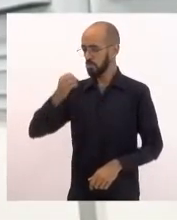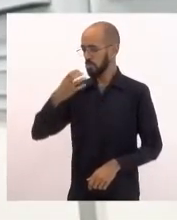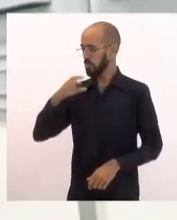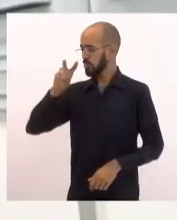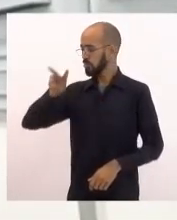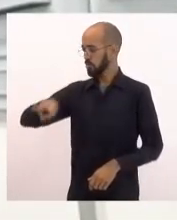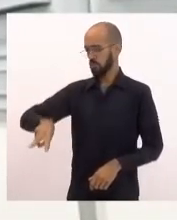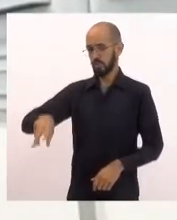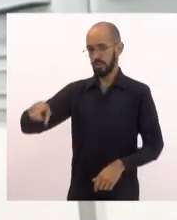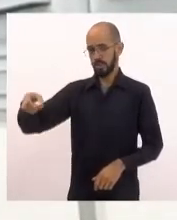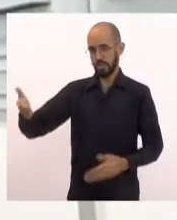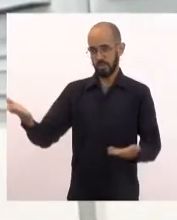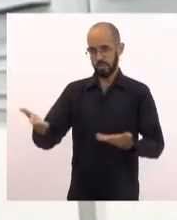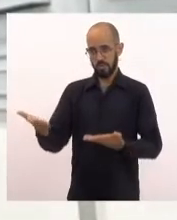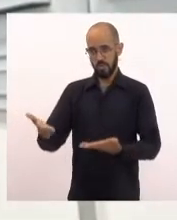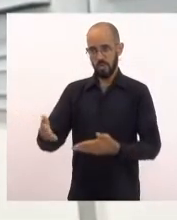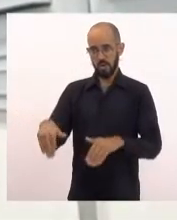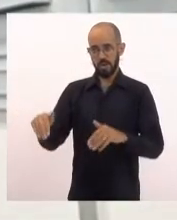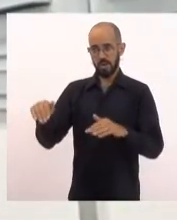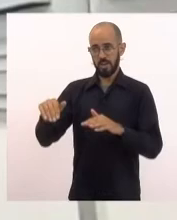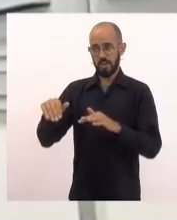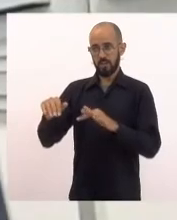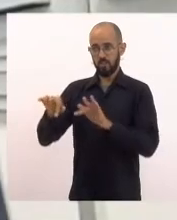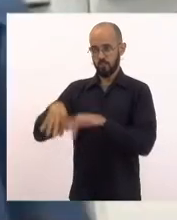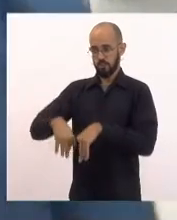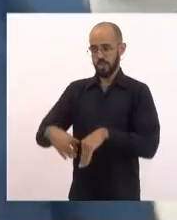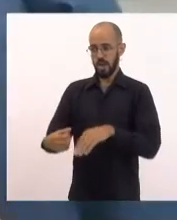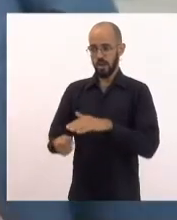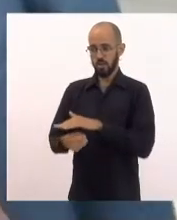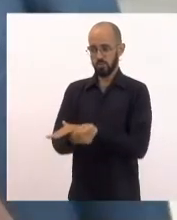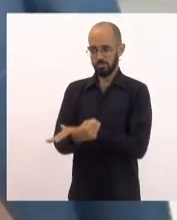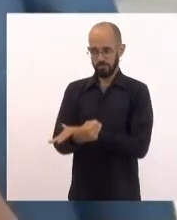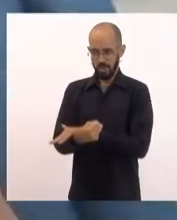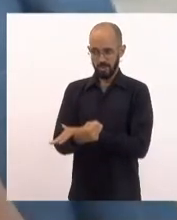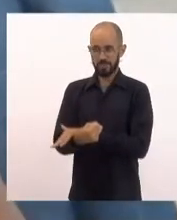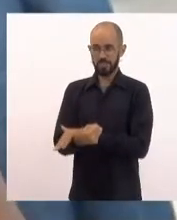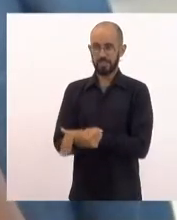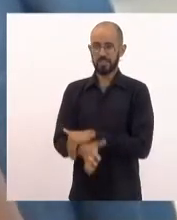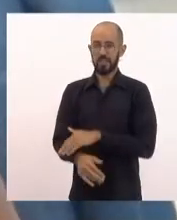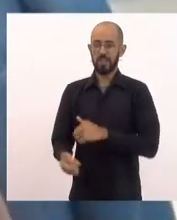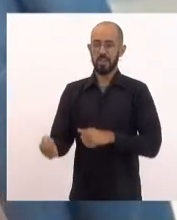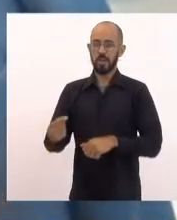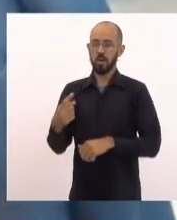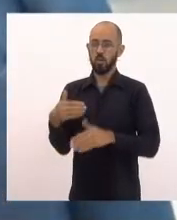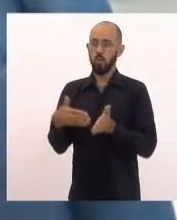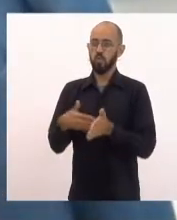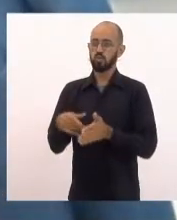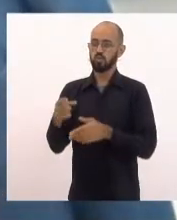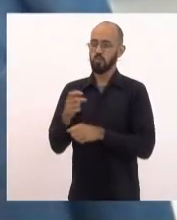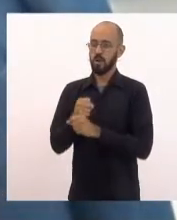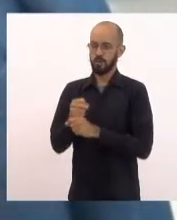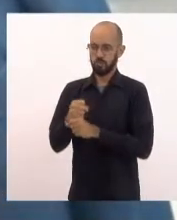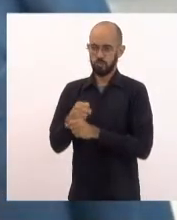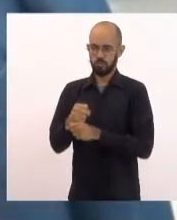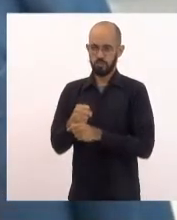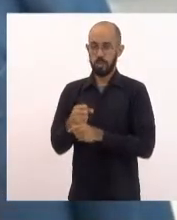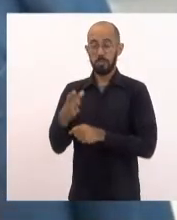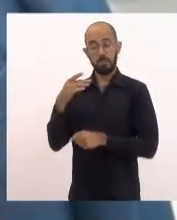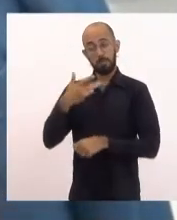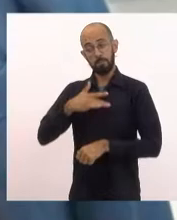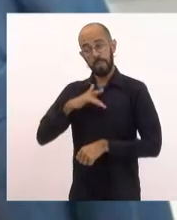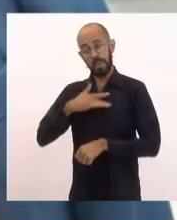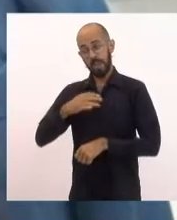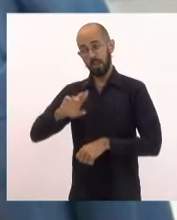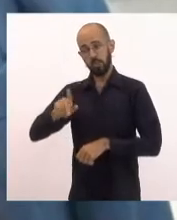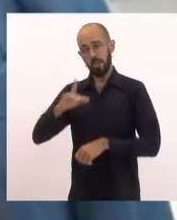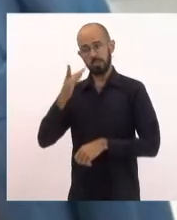da legislatura. Prazer inenarrável estarmos aqui. Pena que não presencialmente. Inclusive, presidente, ao